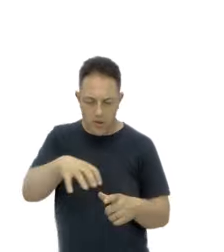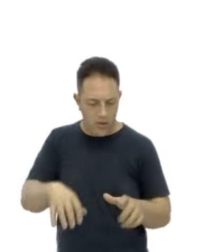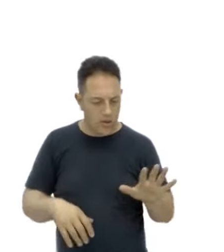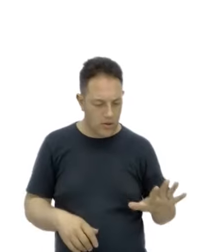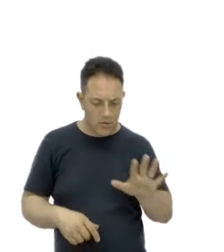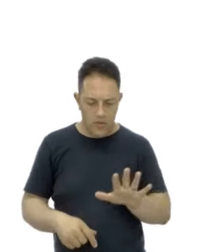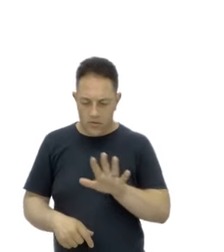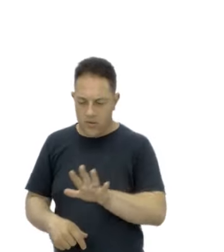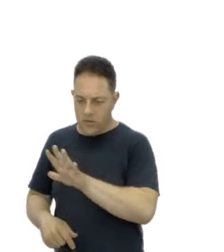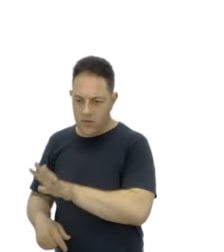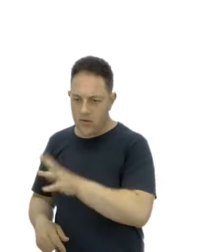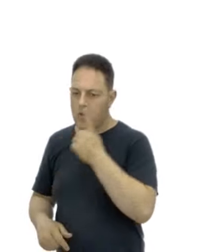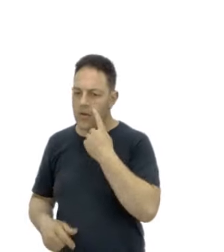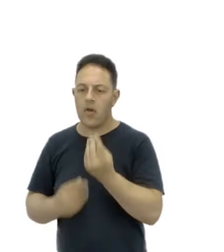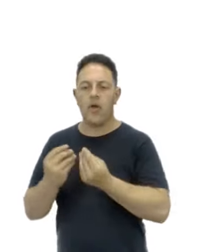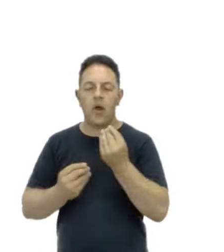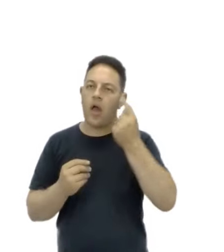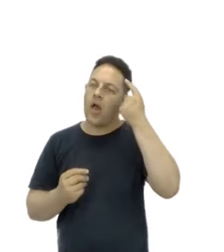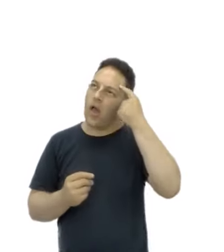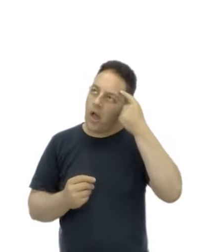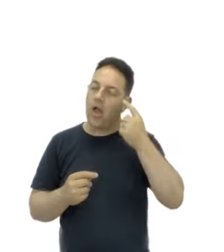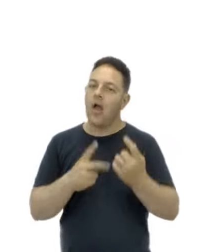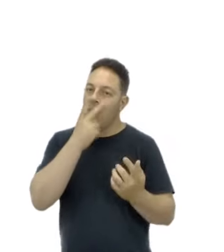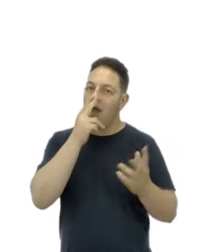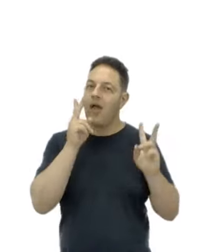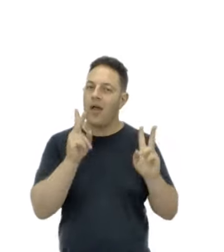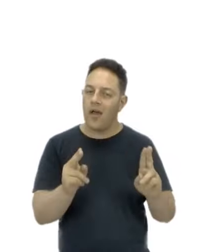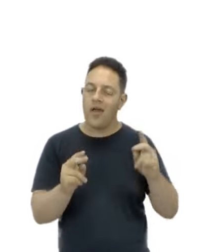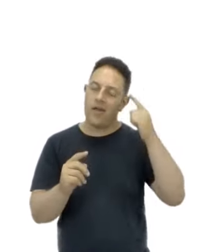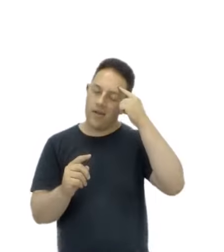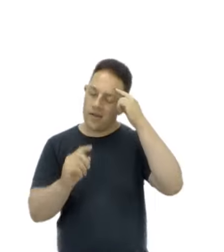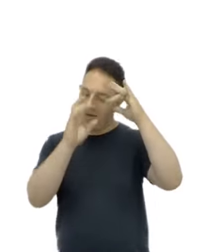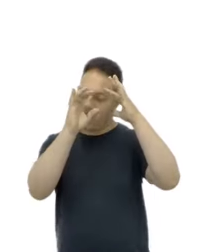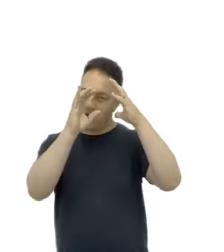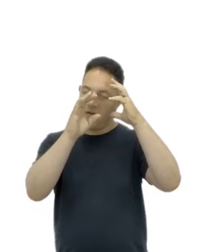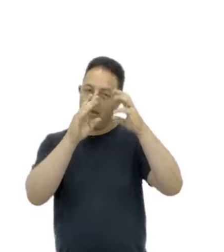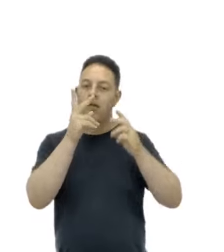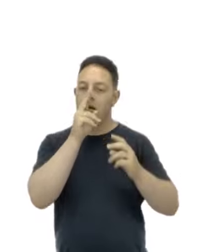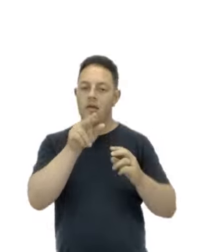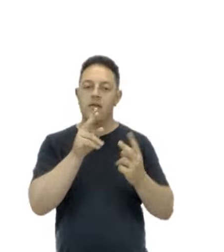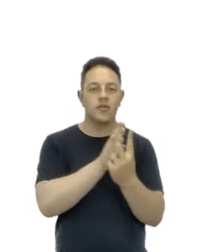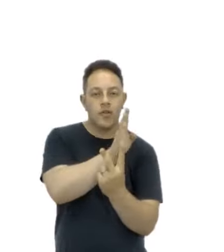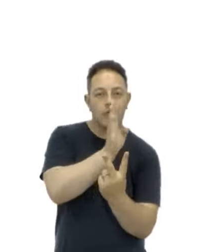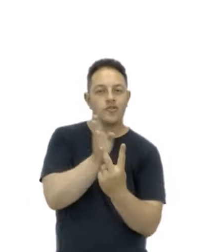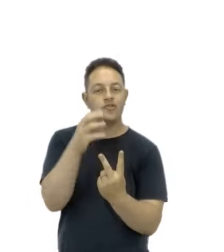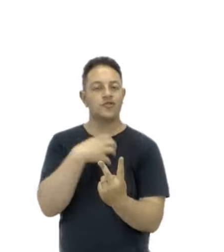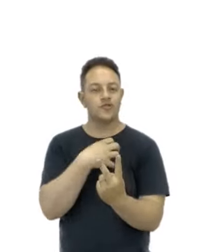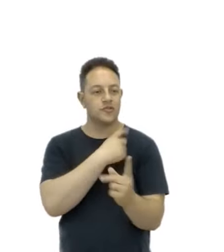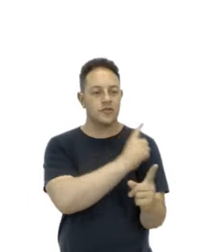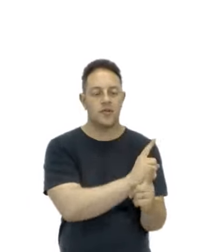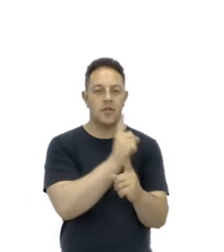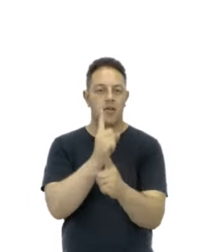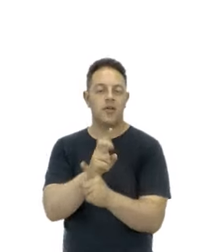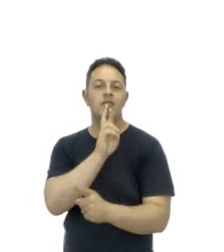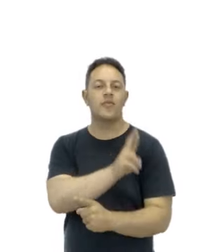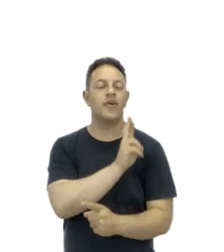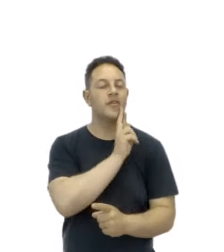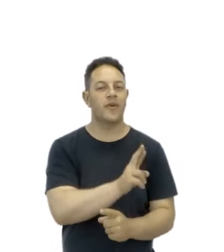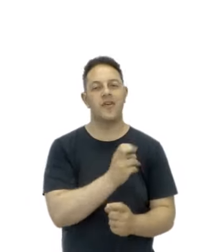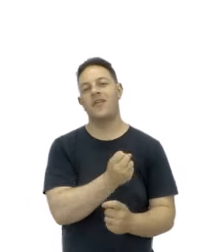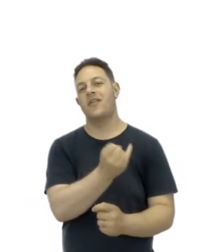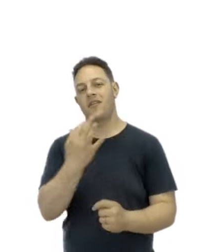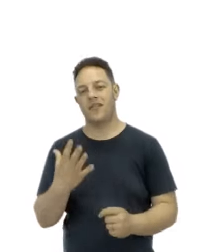tortas, o que permite representar pelo menos 2 formas diferentes, utilizando adições